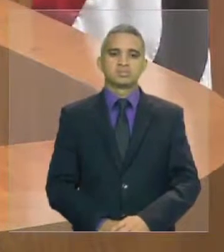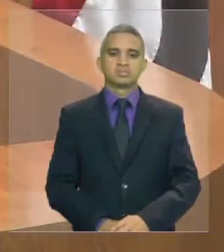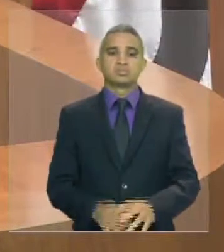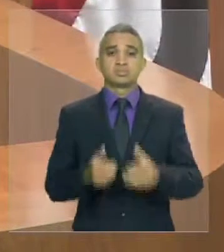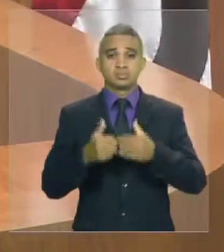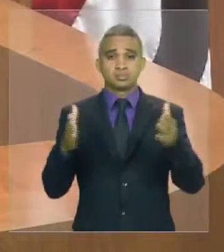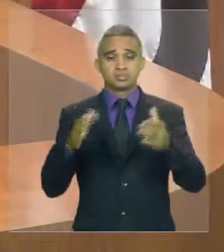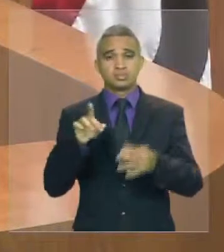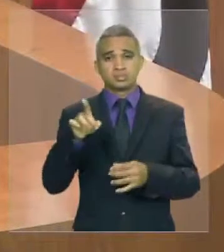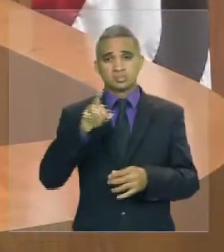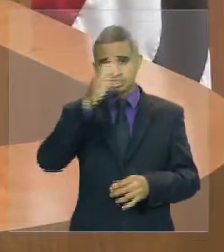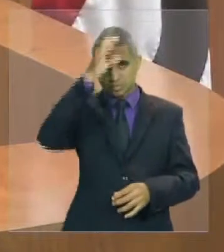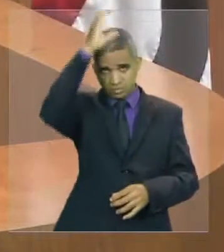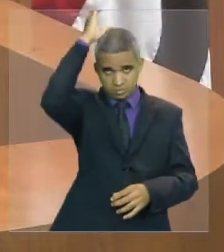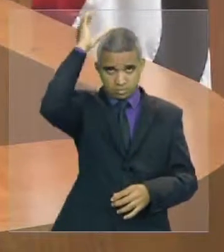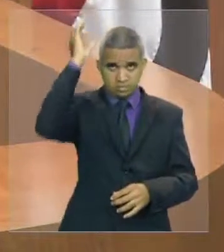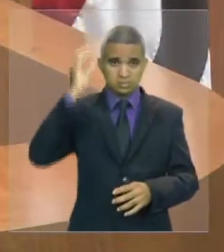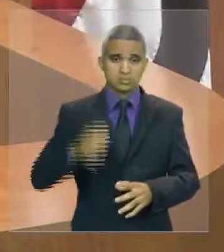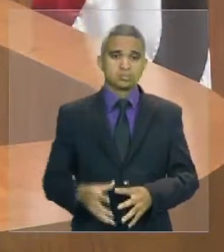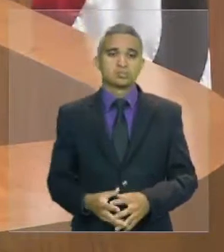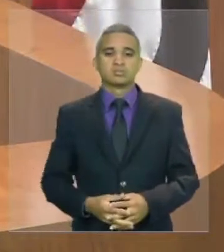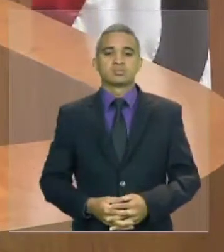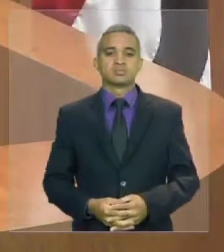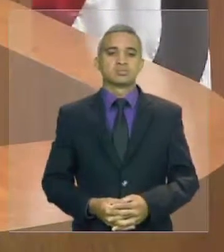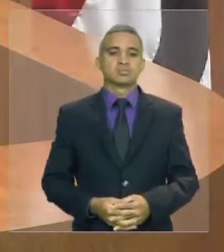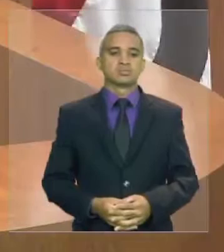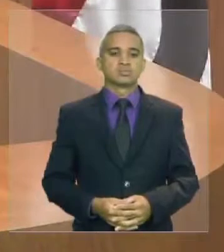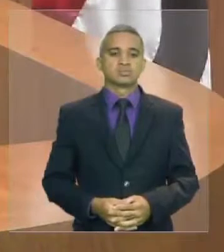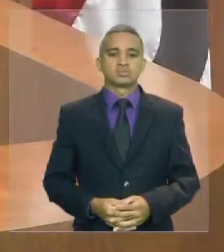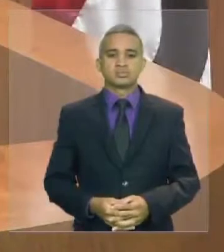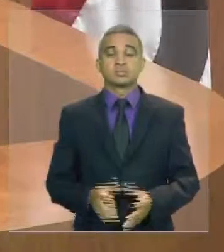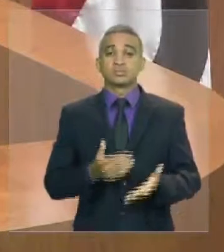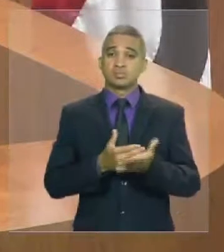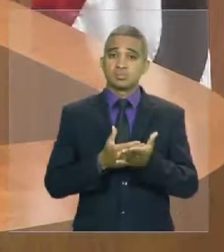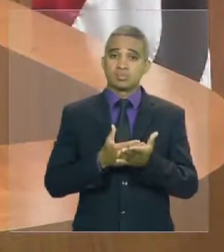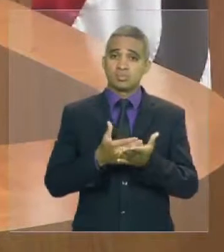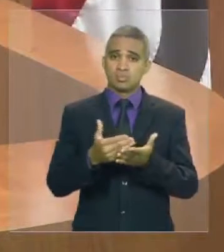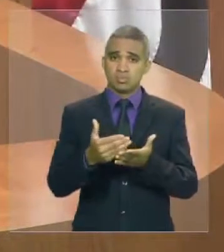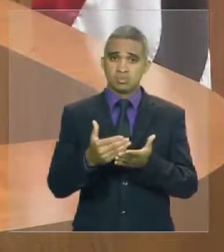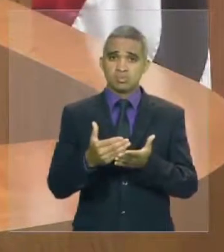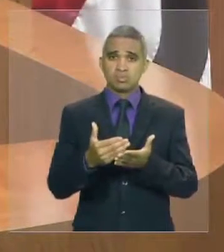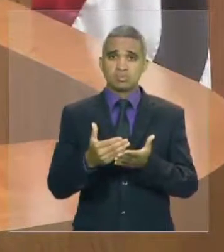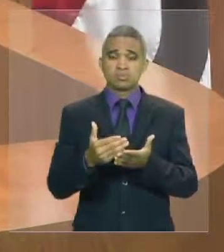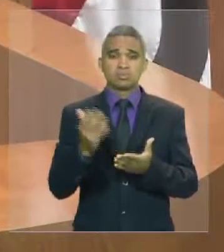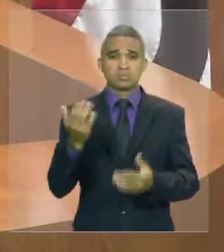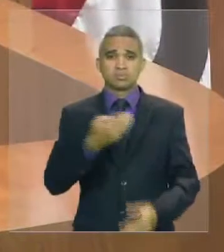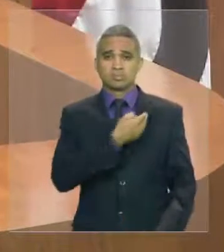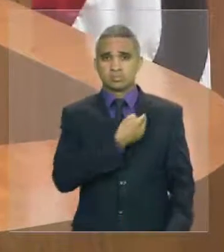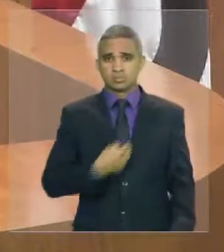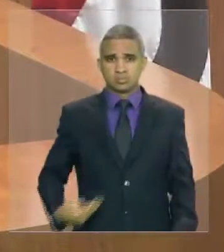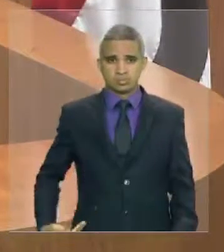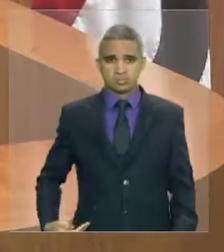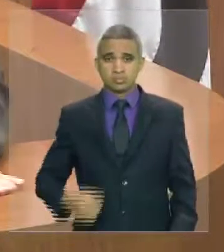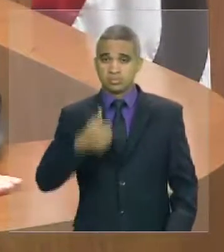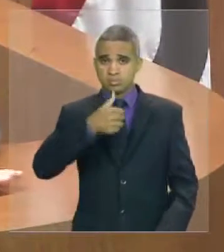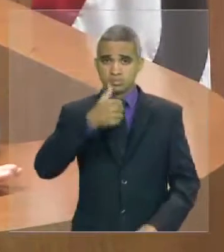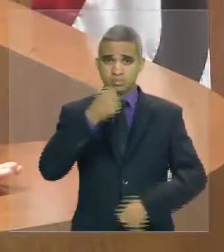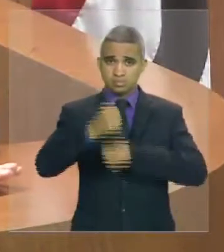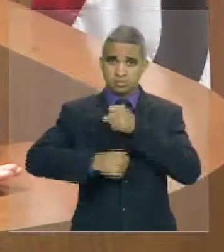inaugurou em Chapadinha. Foi o começo, está começando. Governador, primeiro ano,